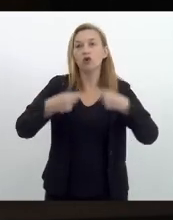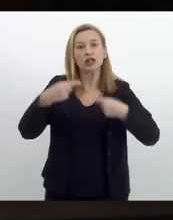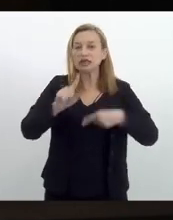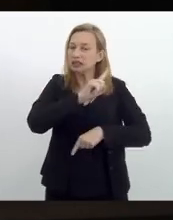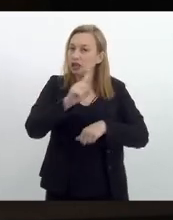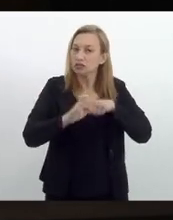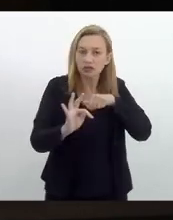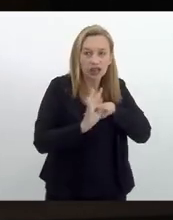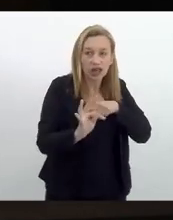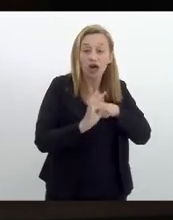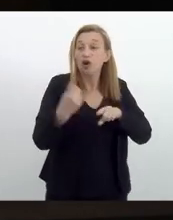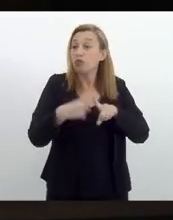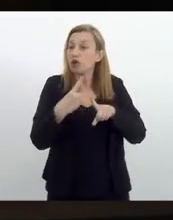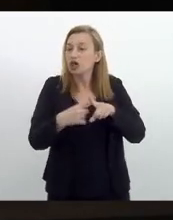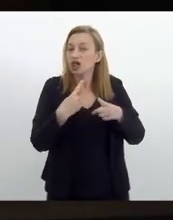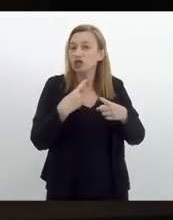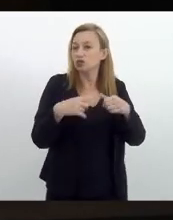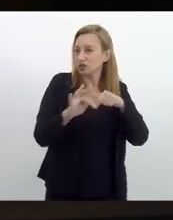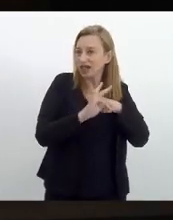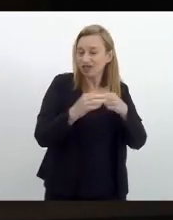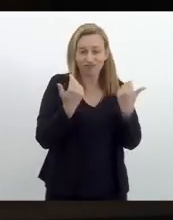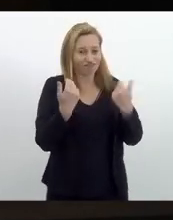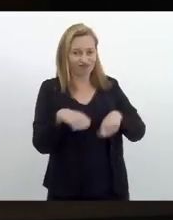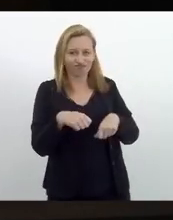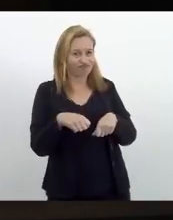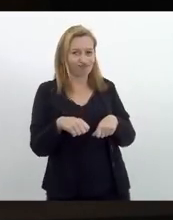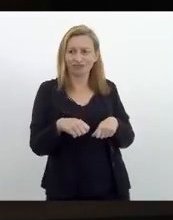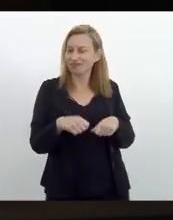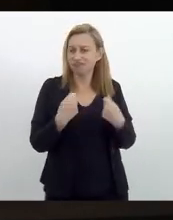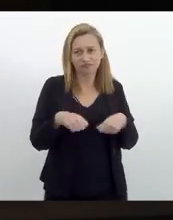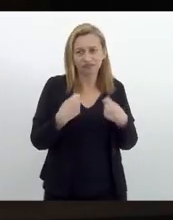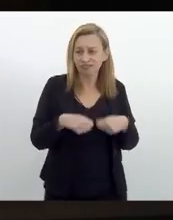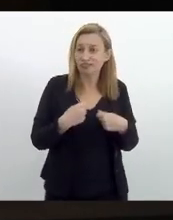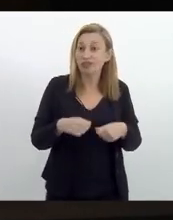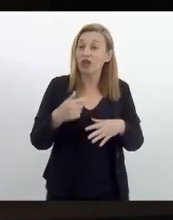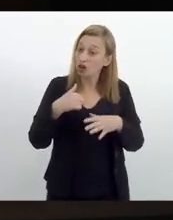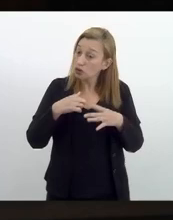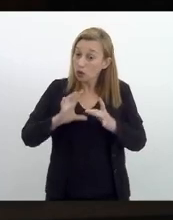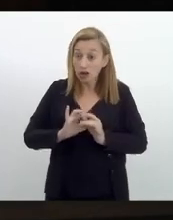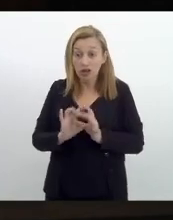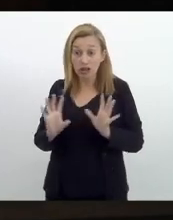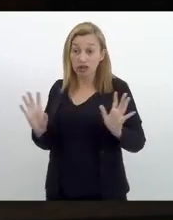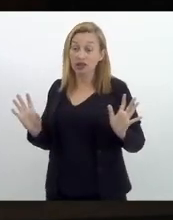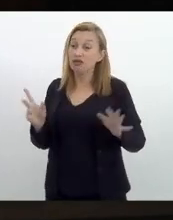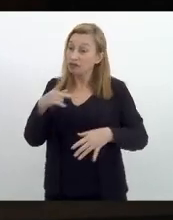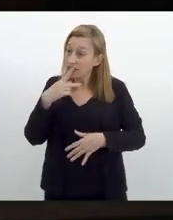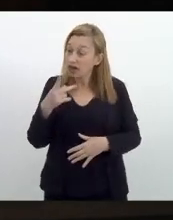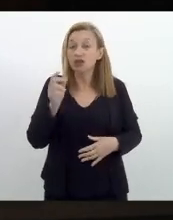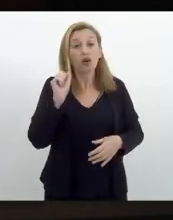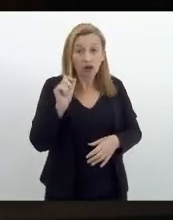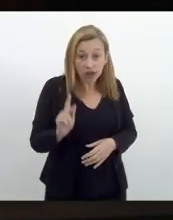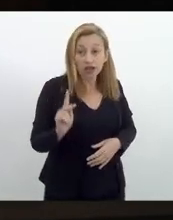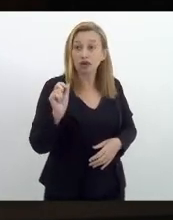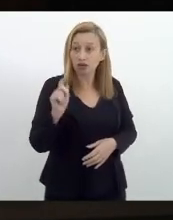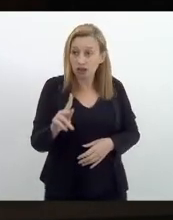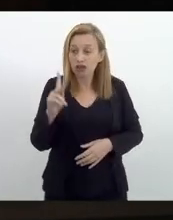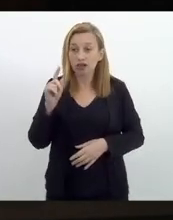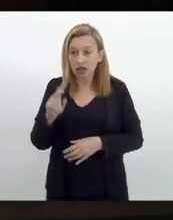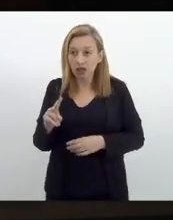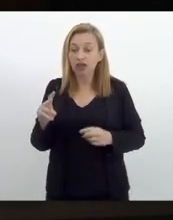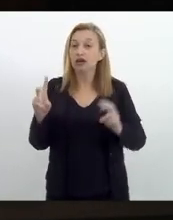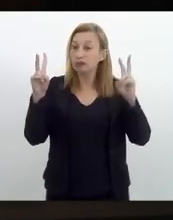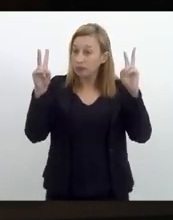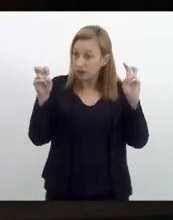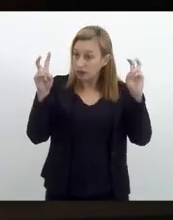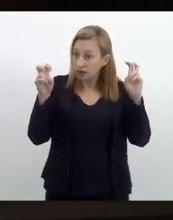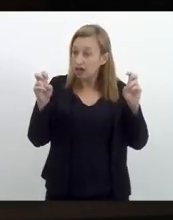técnico, porque no técnico não haveria necessidade. Eu estou abrindo mão, estou apontando aqui dizendo o seguinte, ok, matéria estranha, a